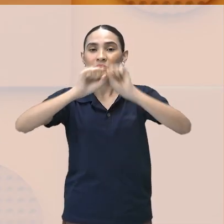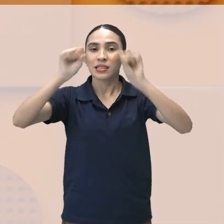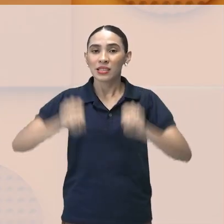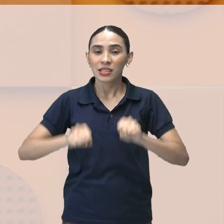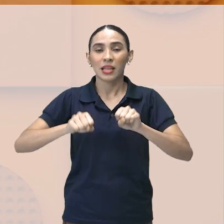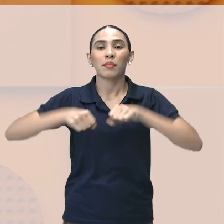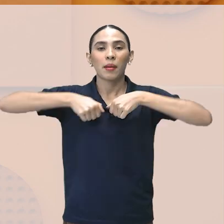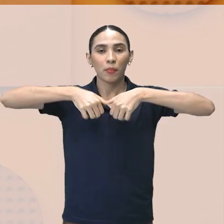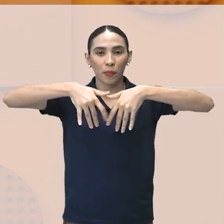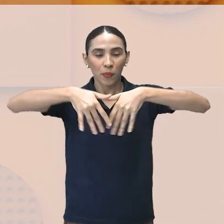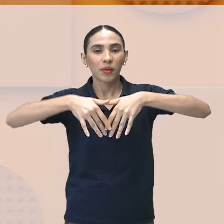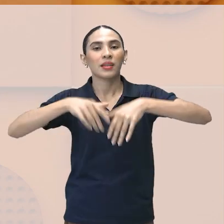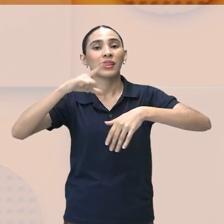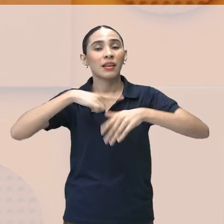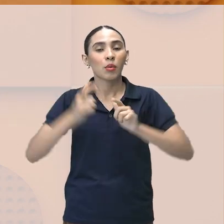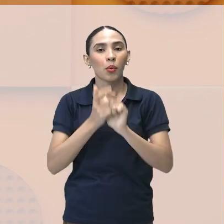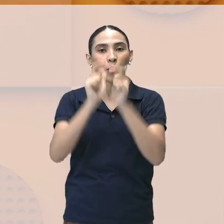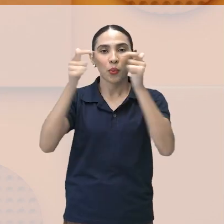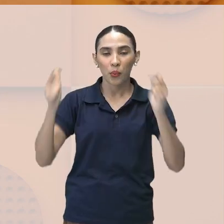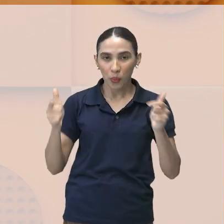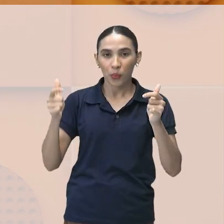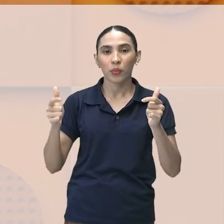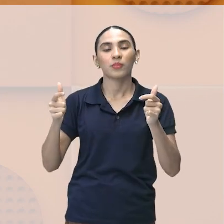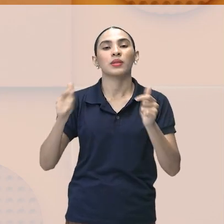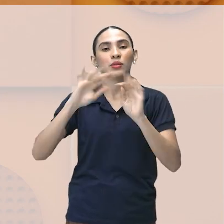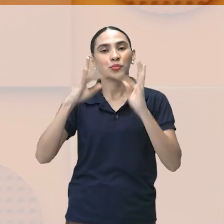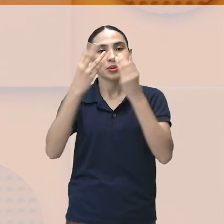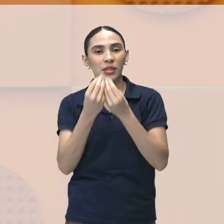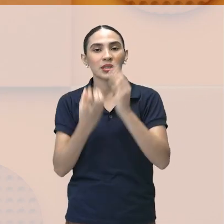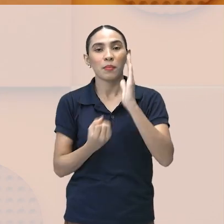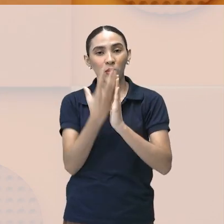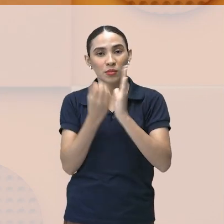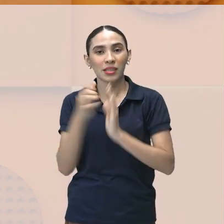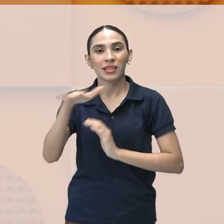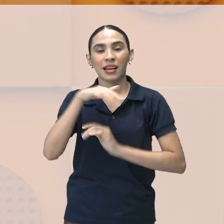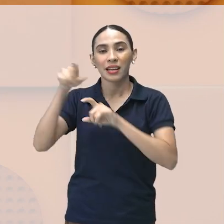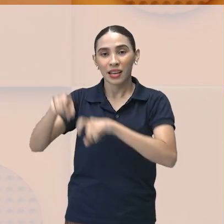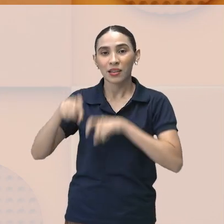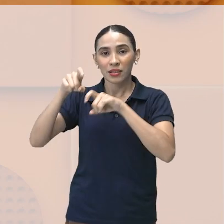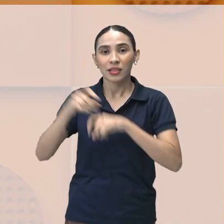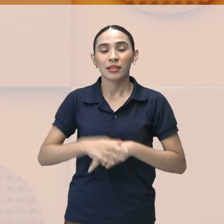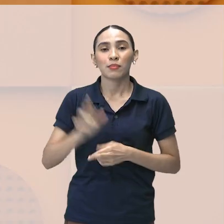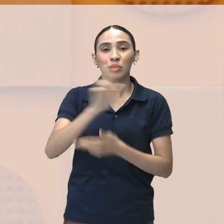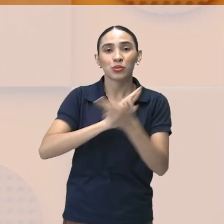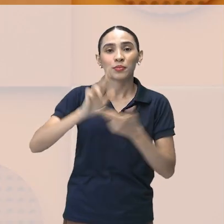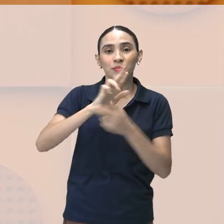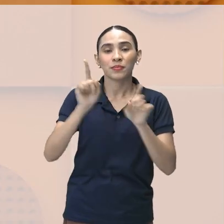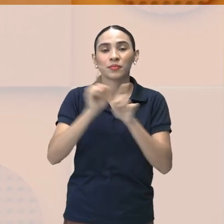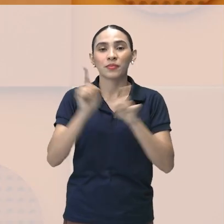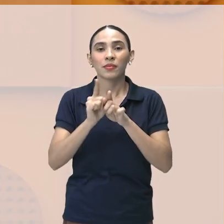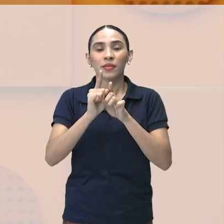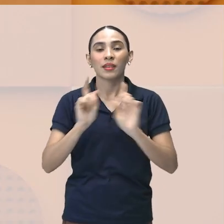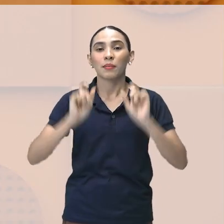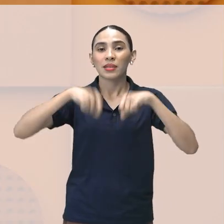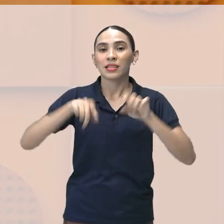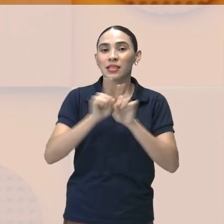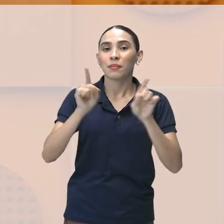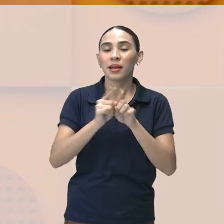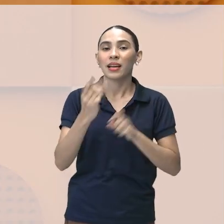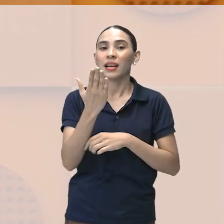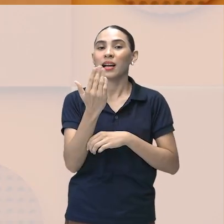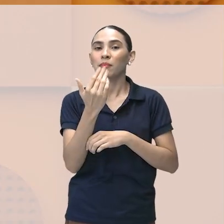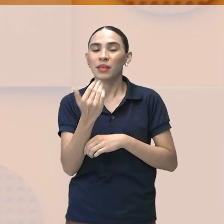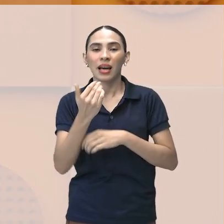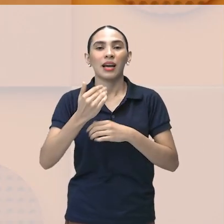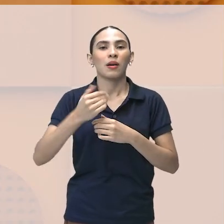irrigação avançados, houve um aumento substancial na produtividade agrícola. Essa revolução contribuiu para a capacidade de alimentar